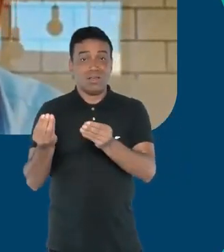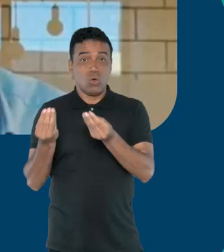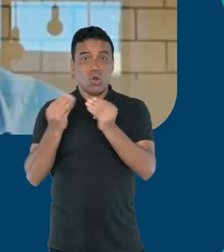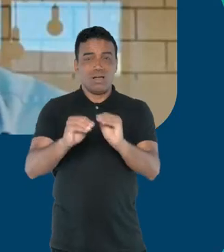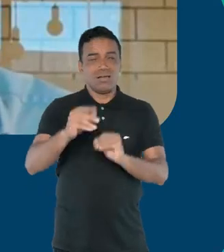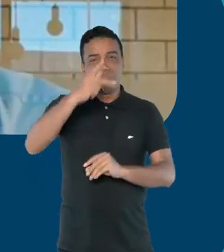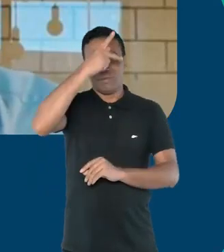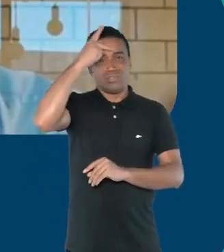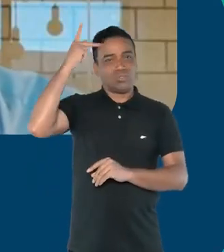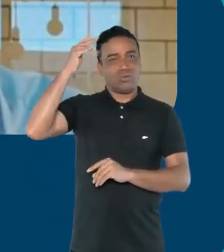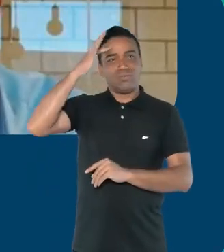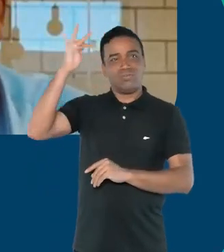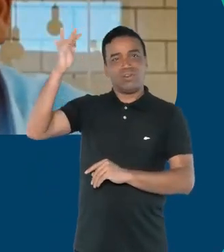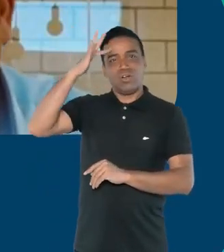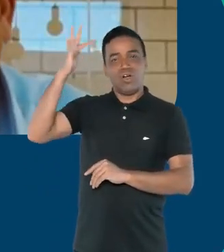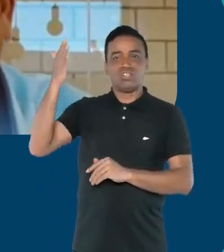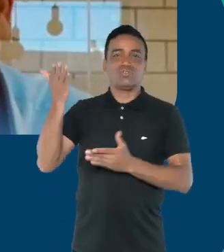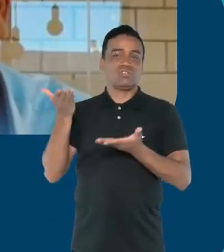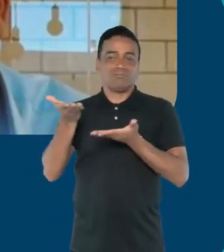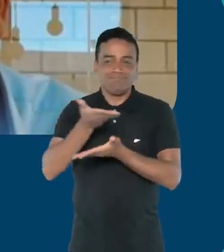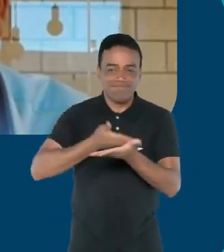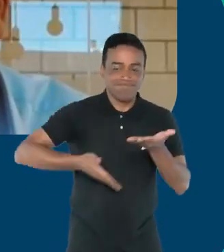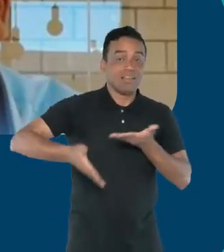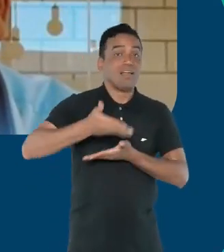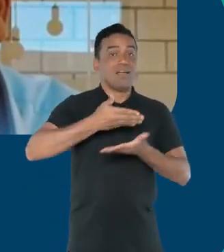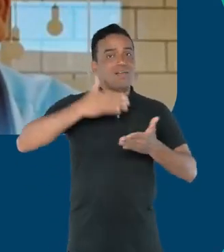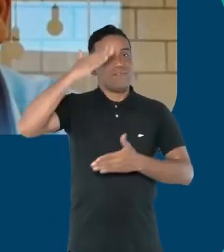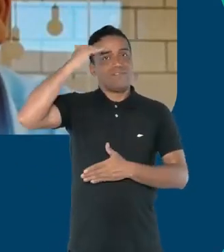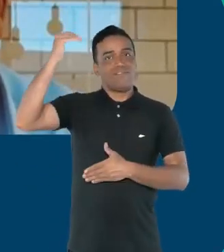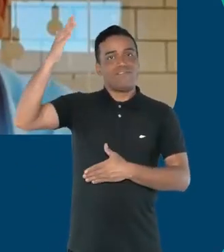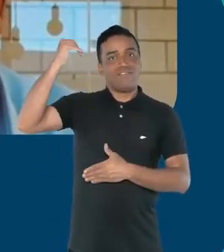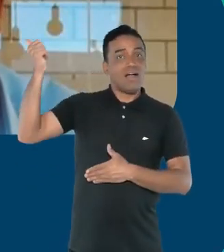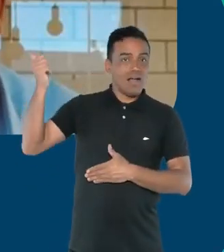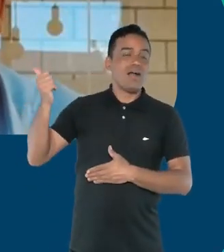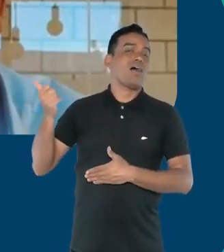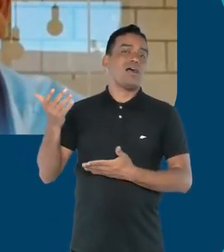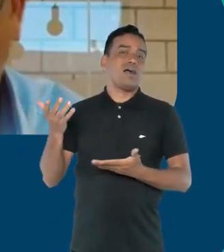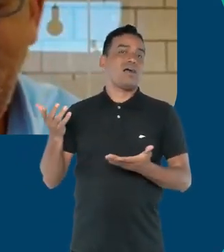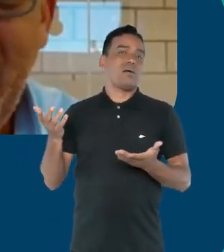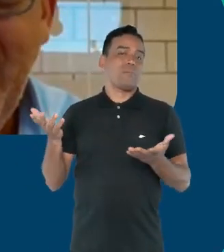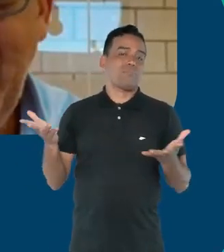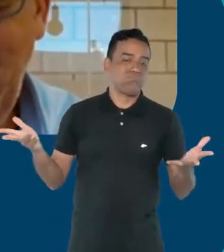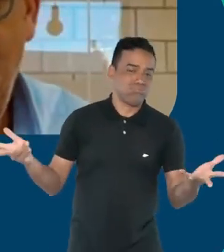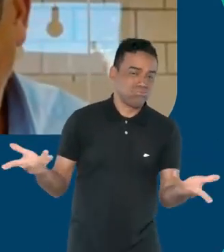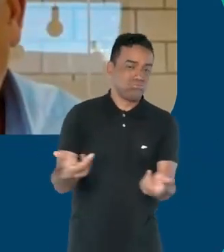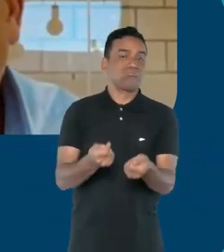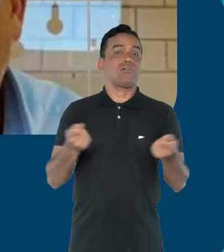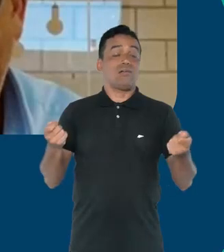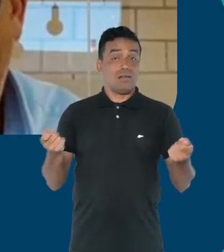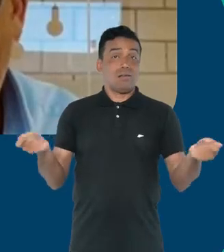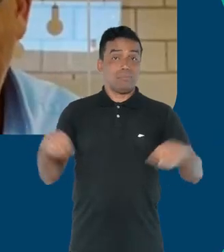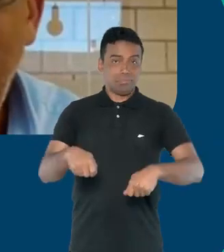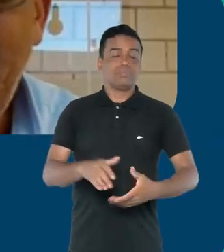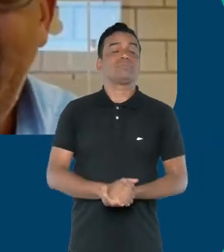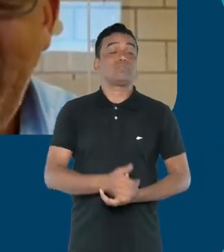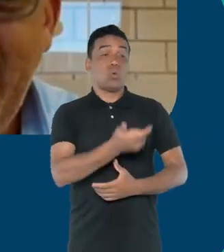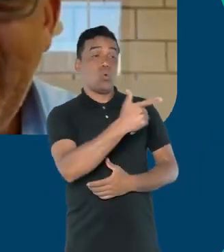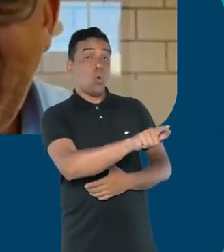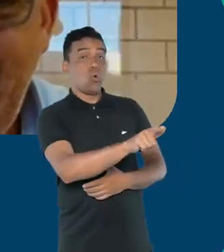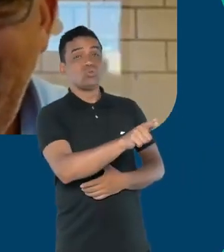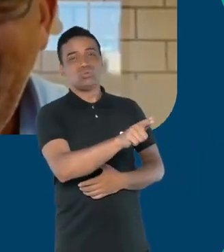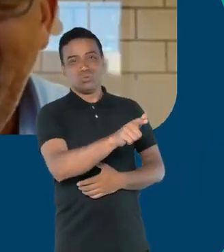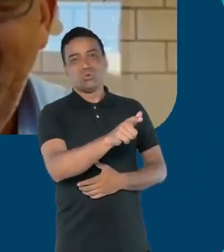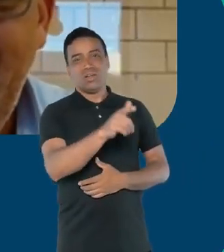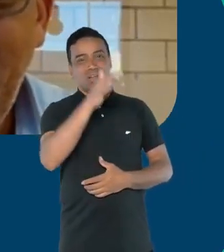filósofos que advogam em favor da fama como virtude, do amor pela fama como virtude, e de outro, né,